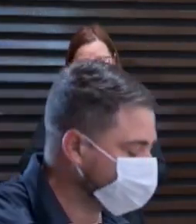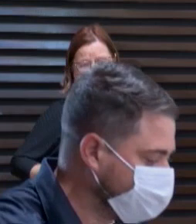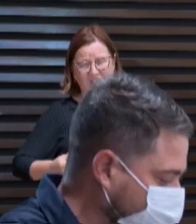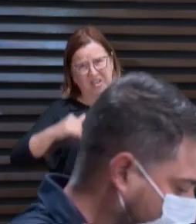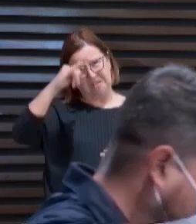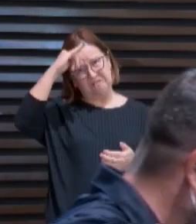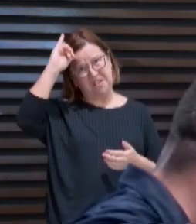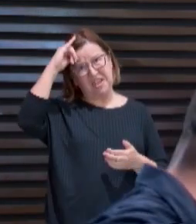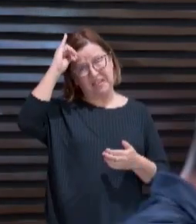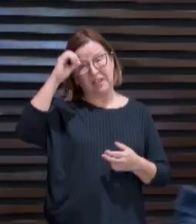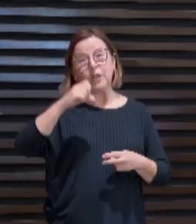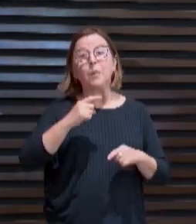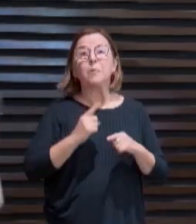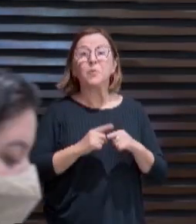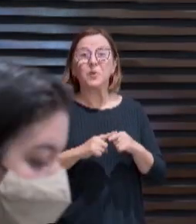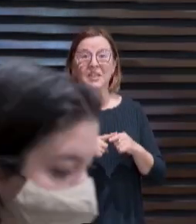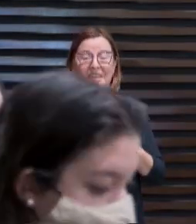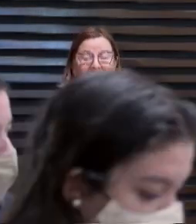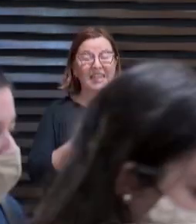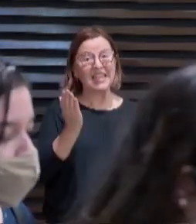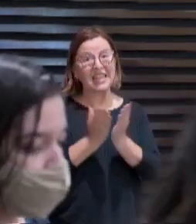eles eram muito pobres.